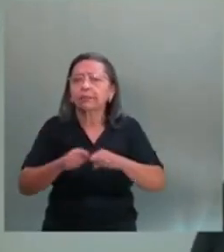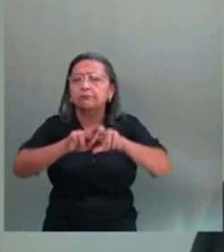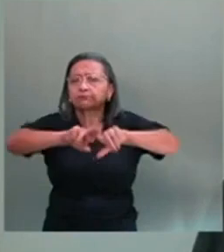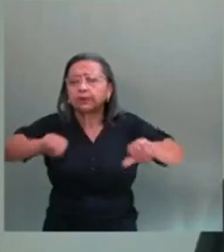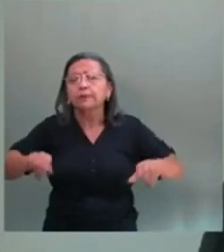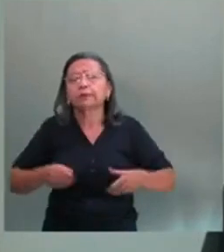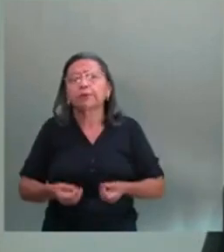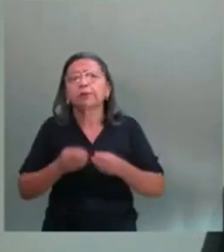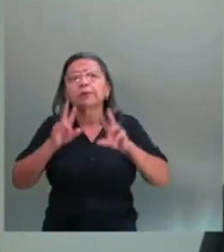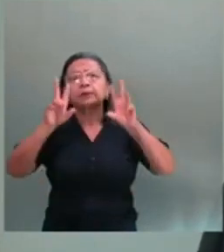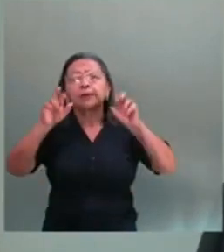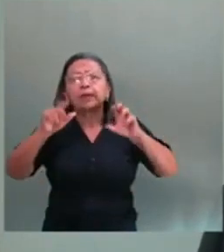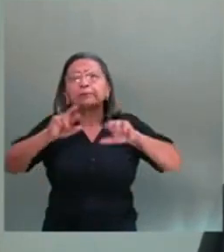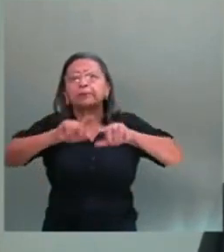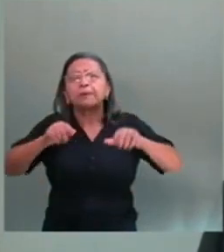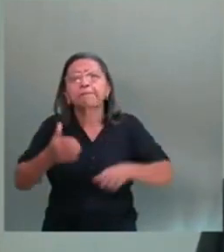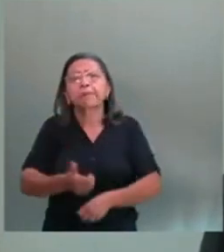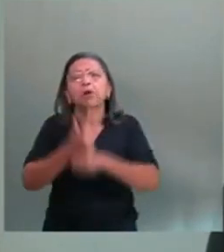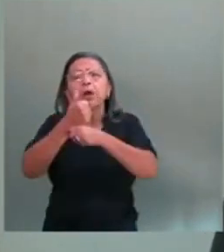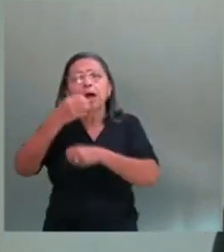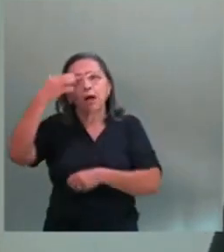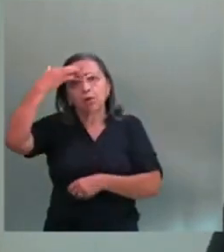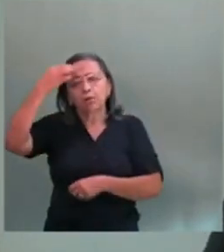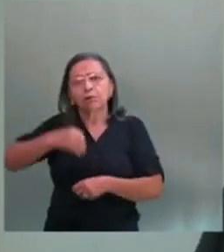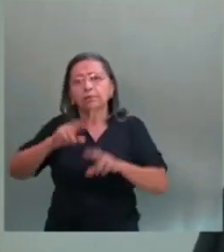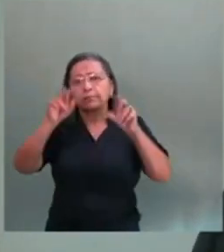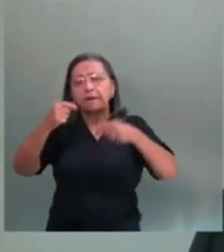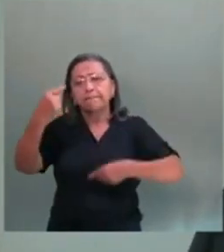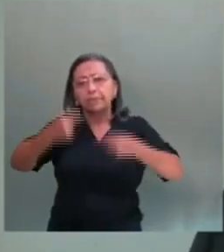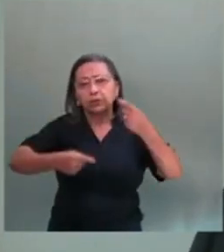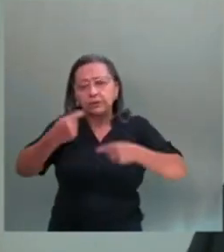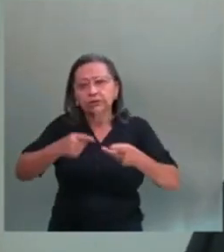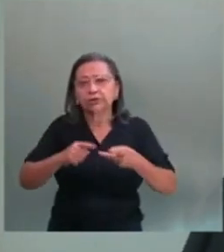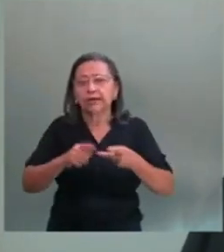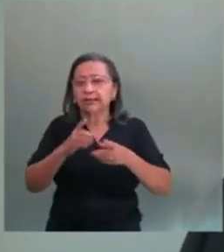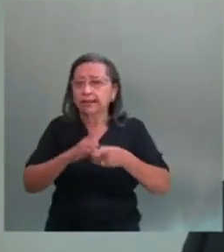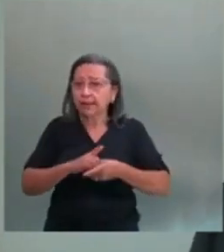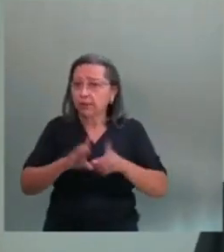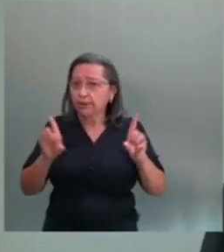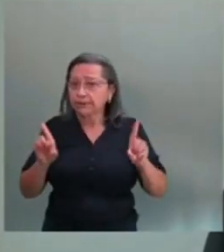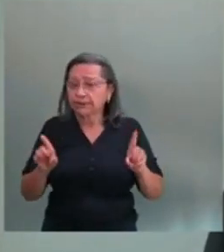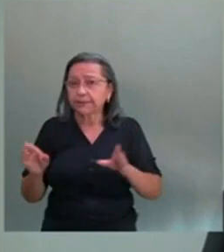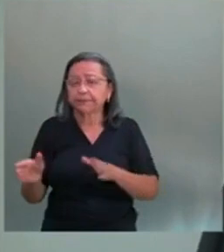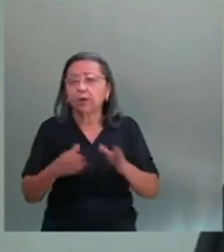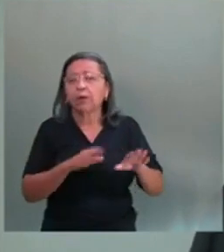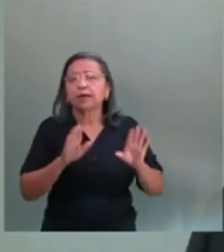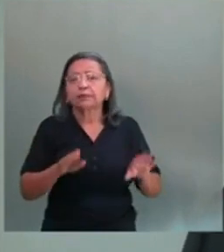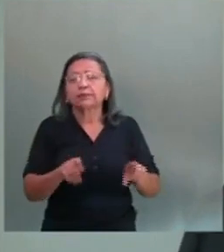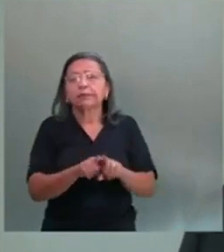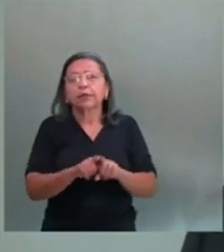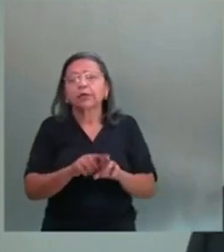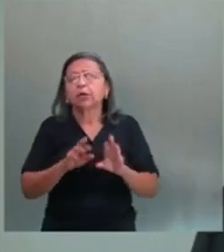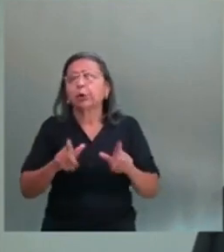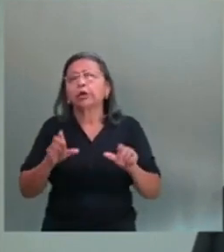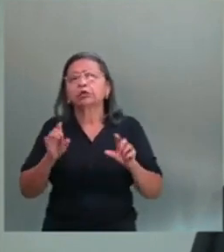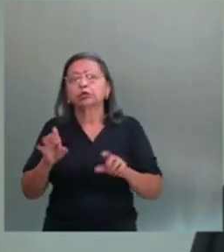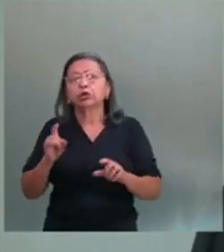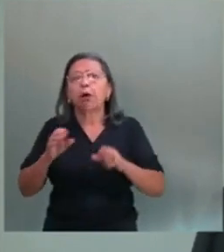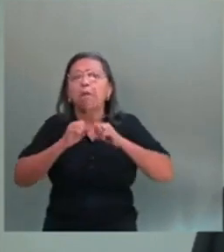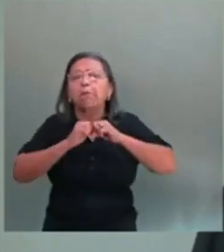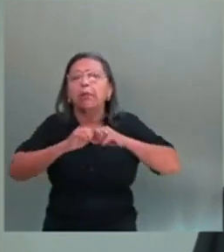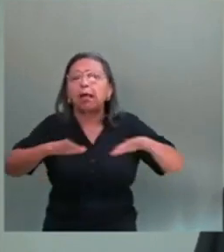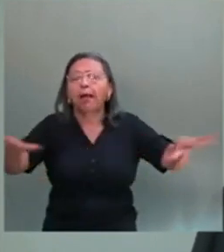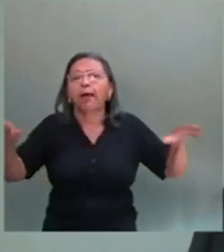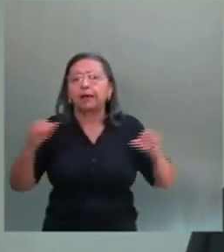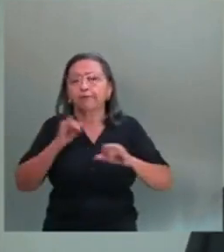interesse público e melhorar a compreensão sobre a política, a democracia e a ação pública. Assim, não se trata apenas de disseminar